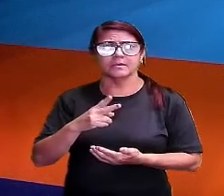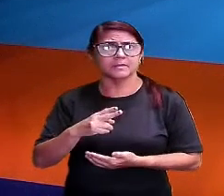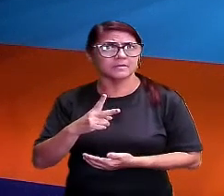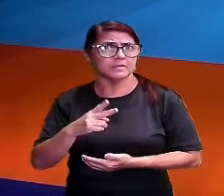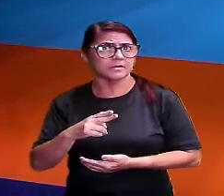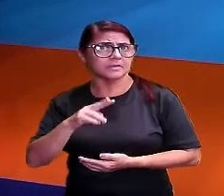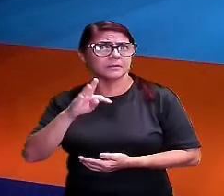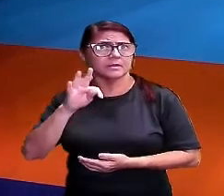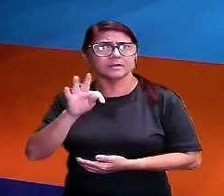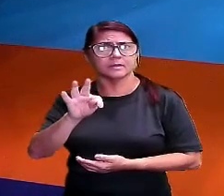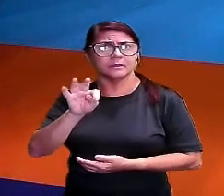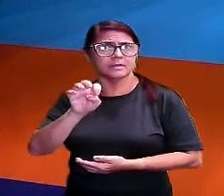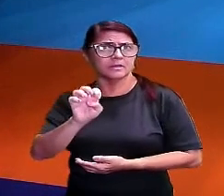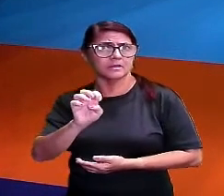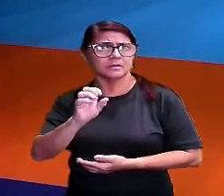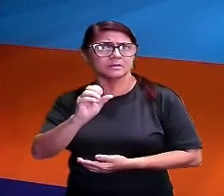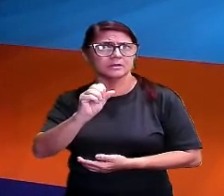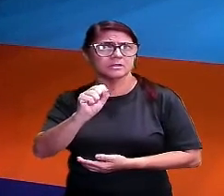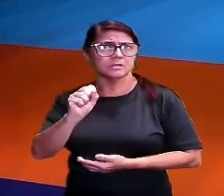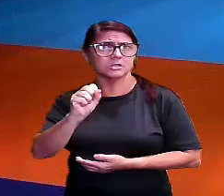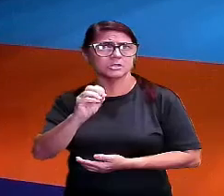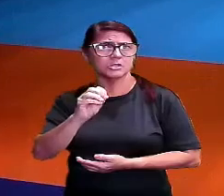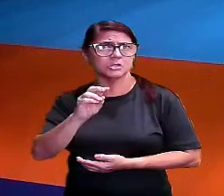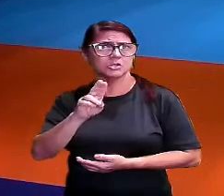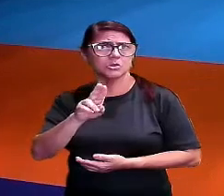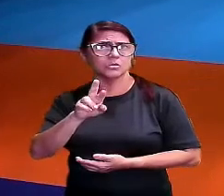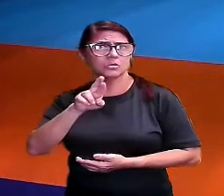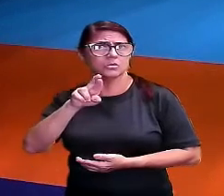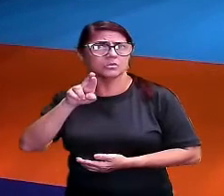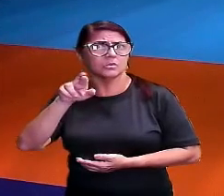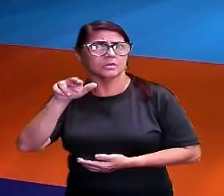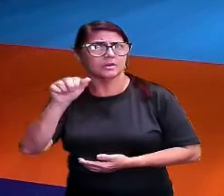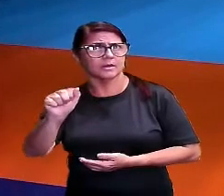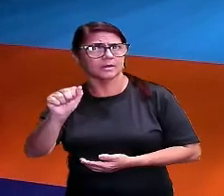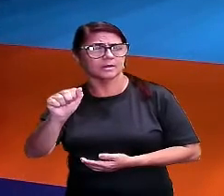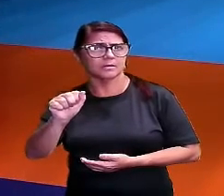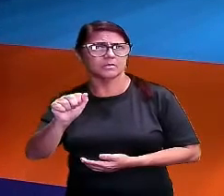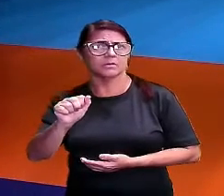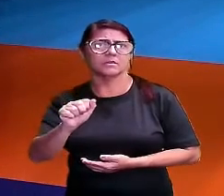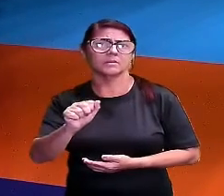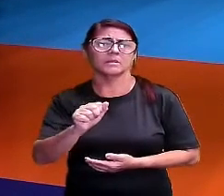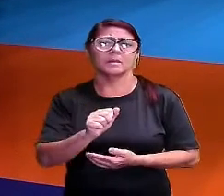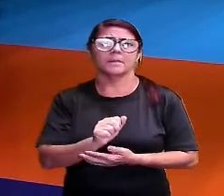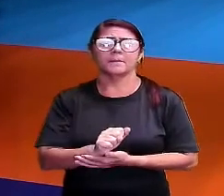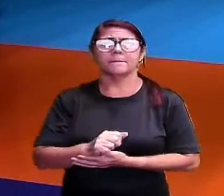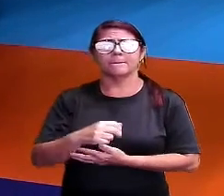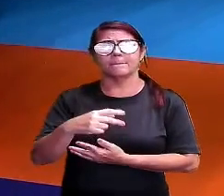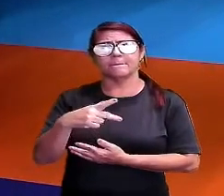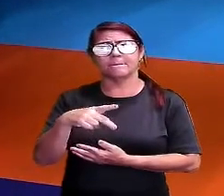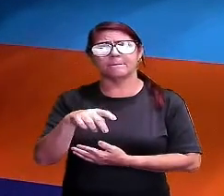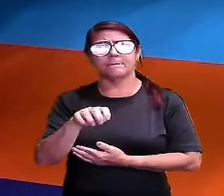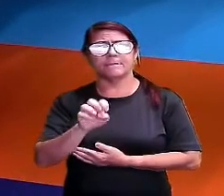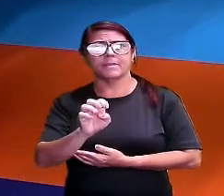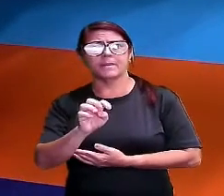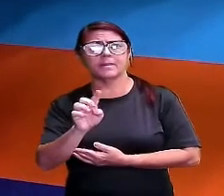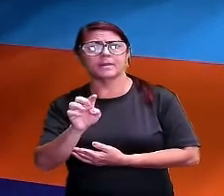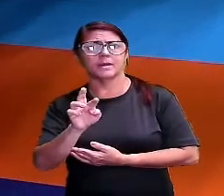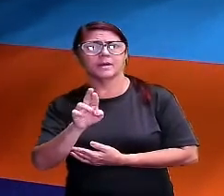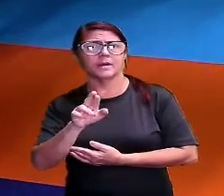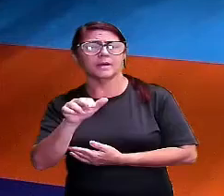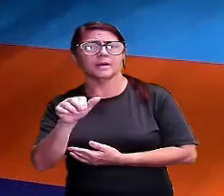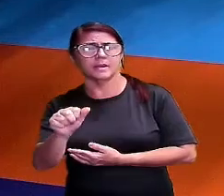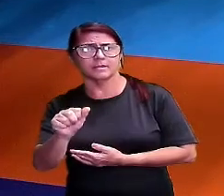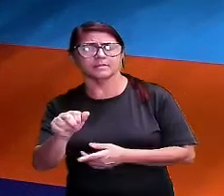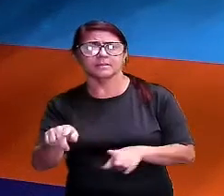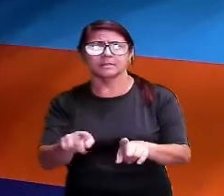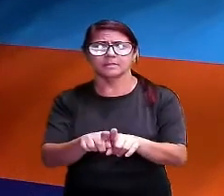tesoura, ó, ra. E temos pera e